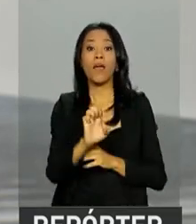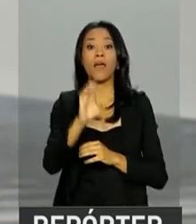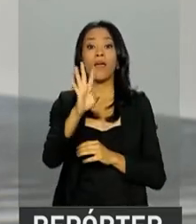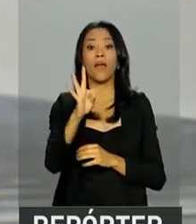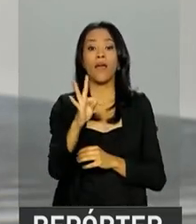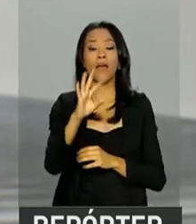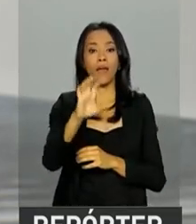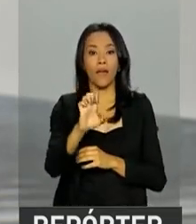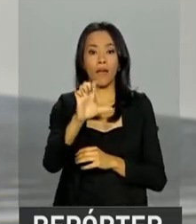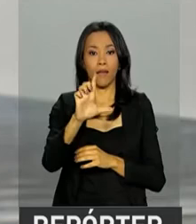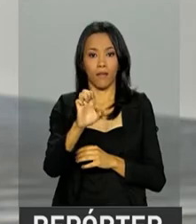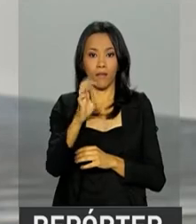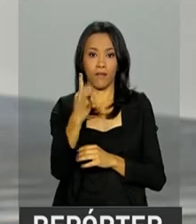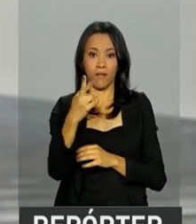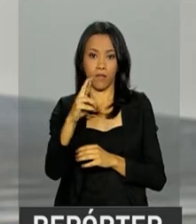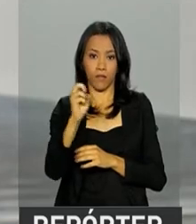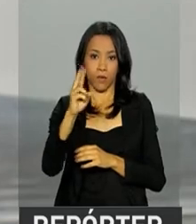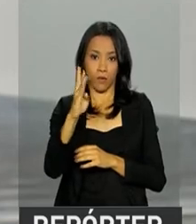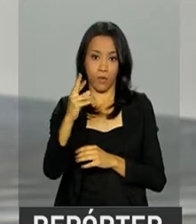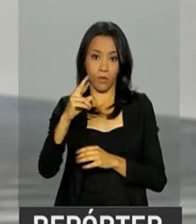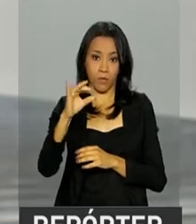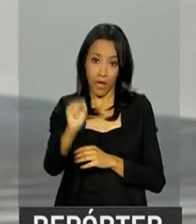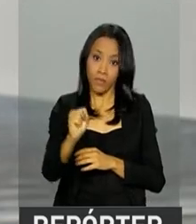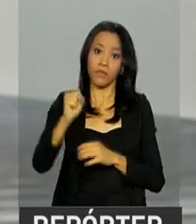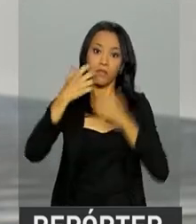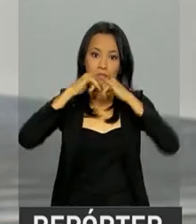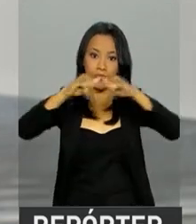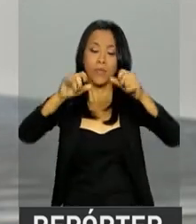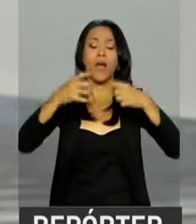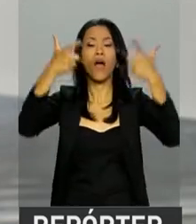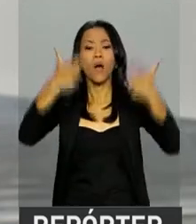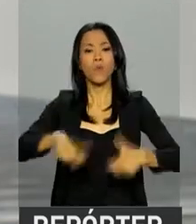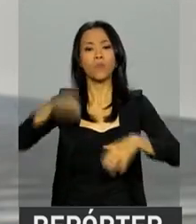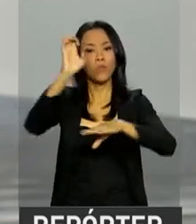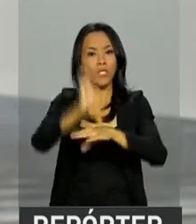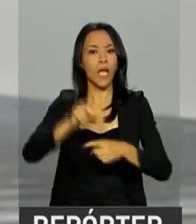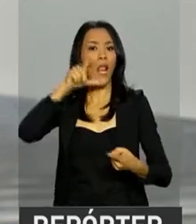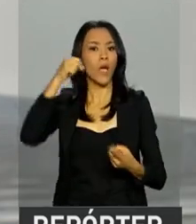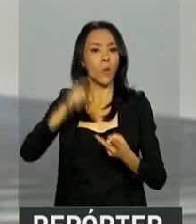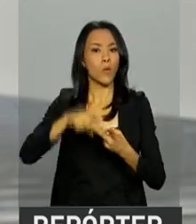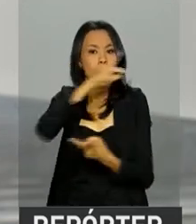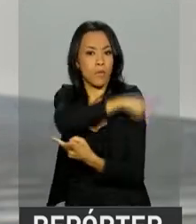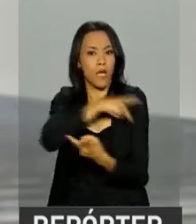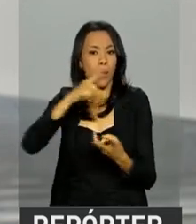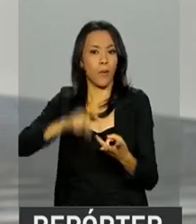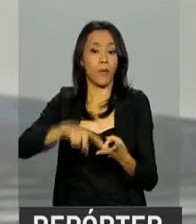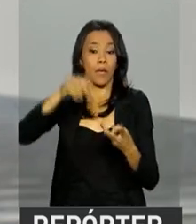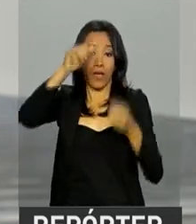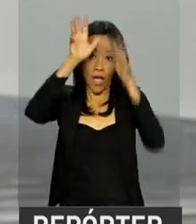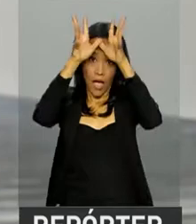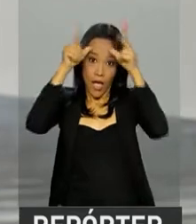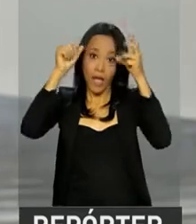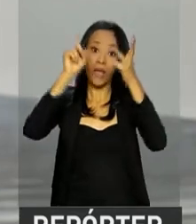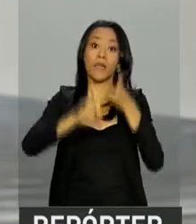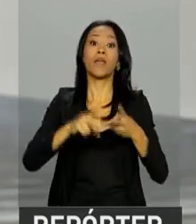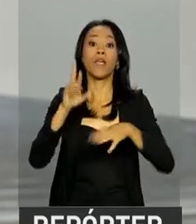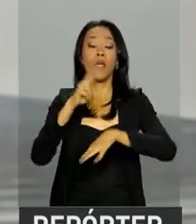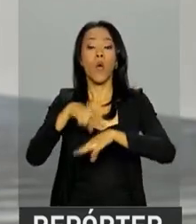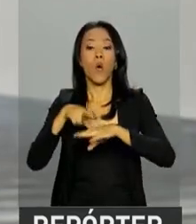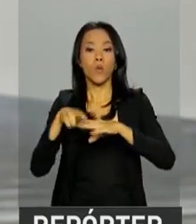envolvem as concessionárias que atuam nos estados de alagoas piauí acre koraimann rondônia e